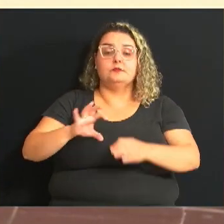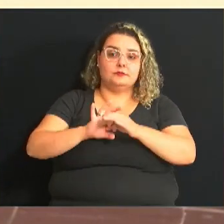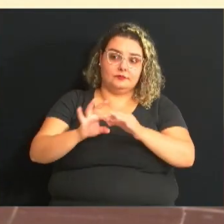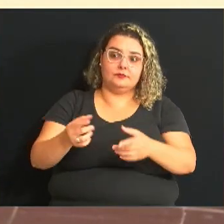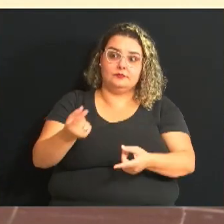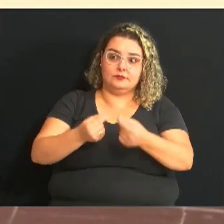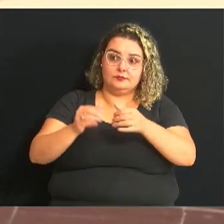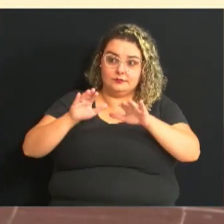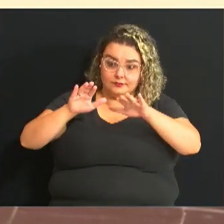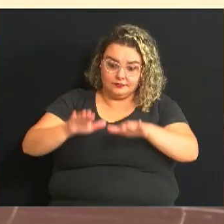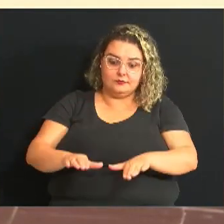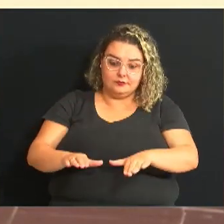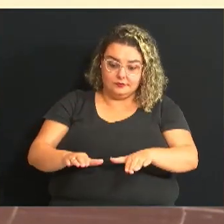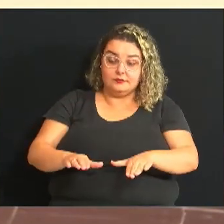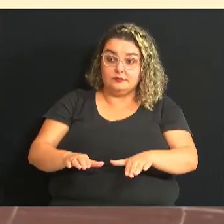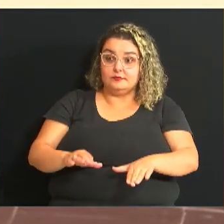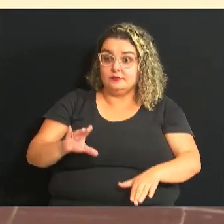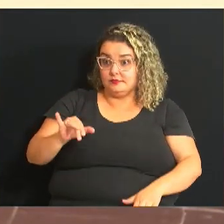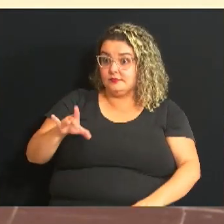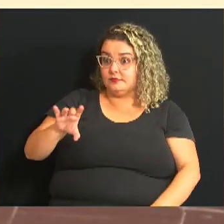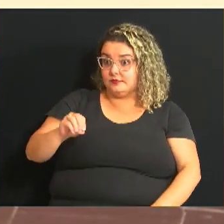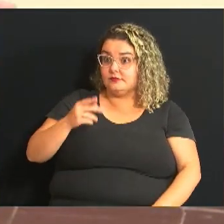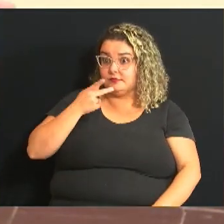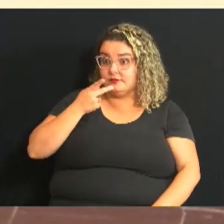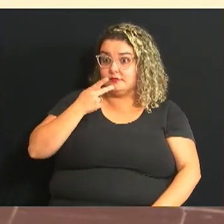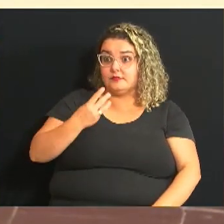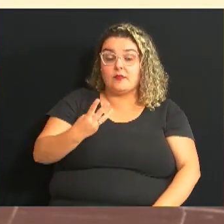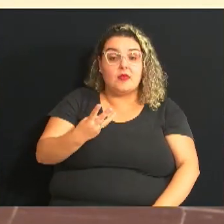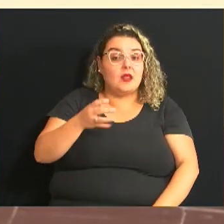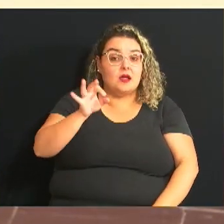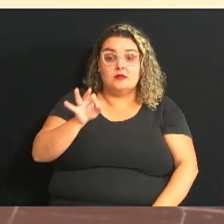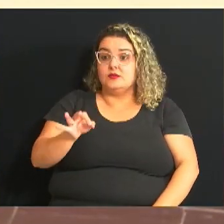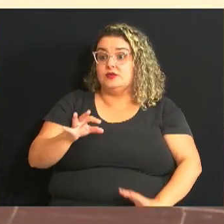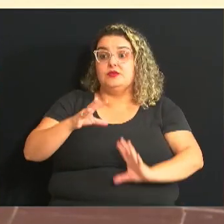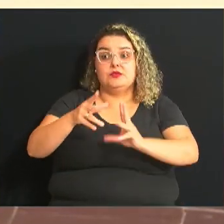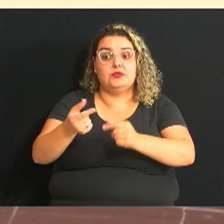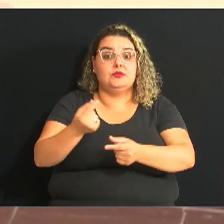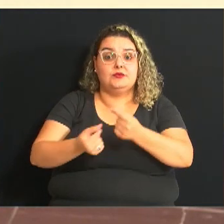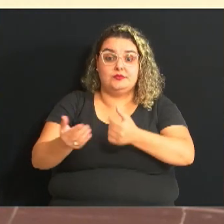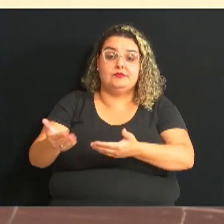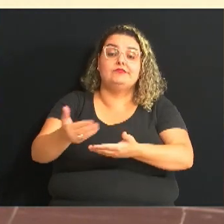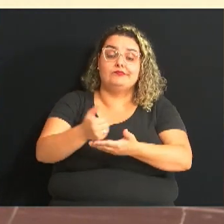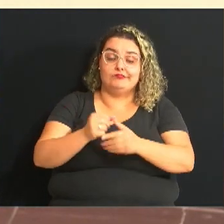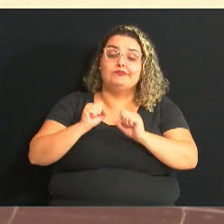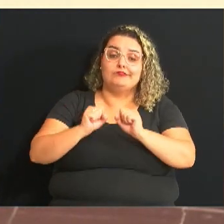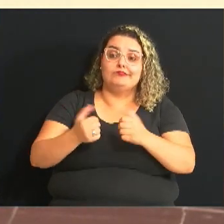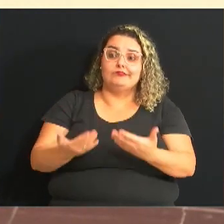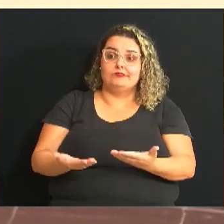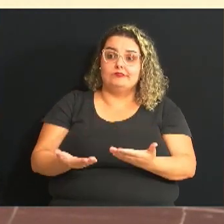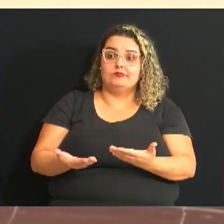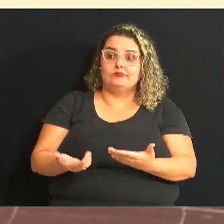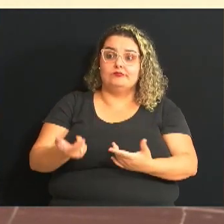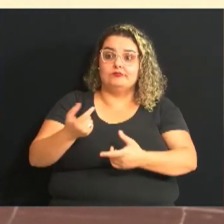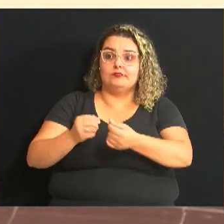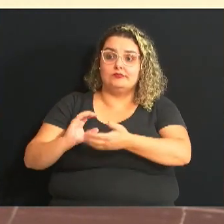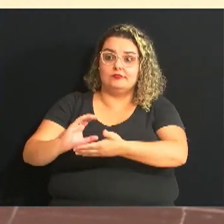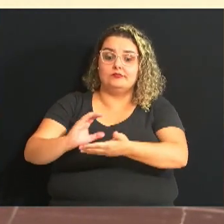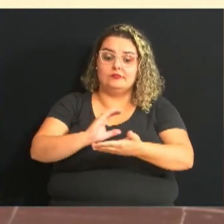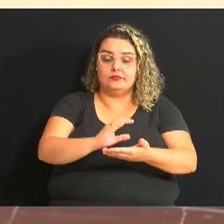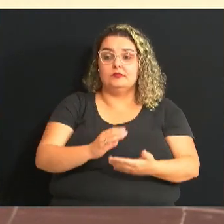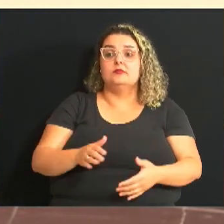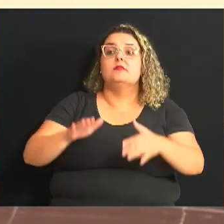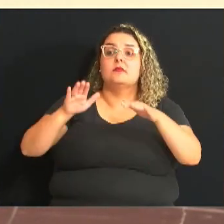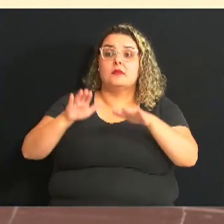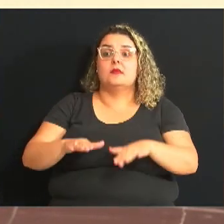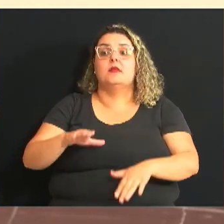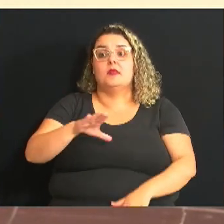aqui, como o Cido falou, somente 3% de todo o valor que a gente poderia ter de destinação está ficando no município,